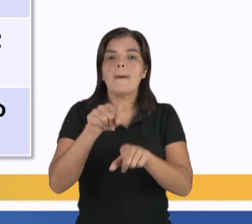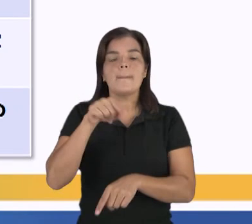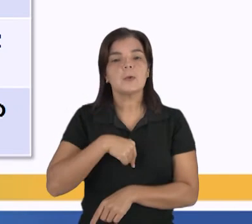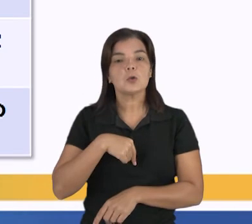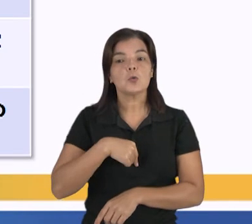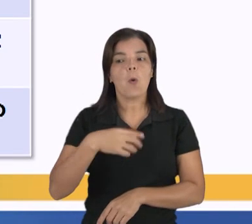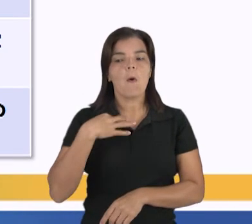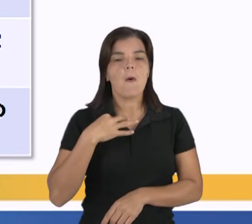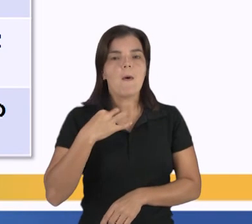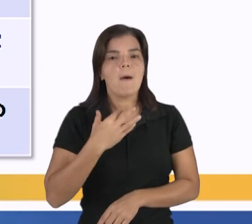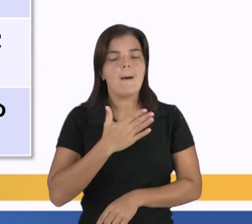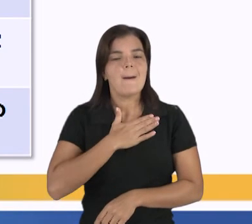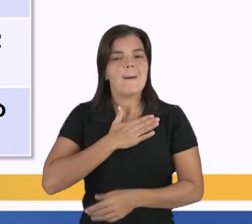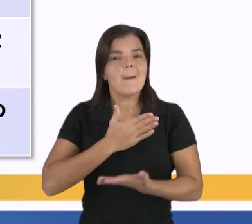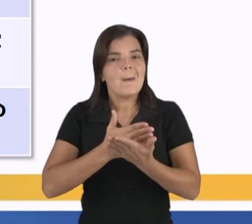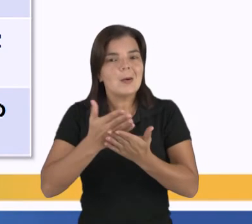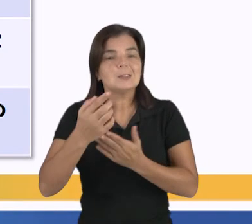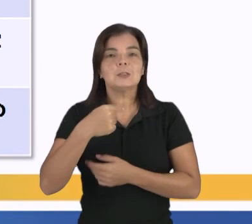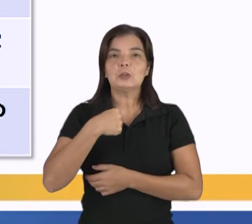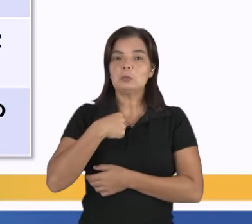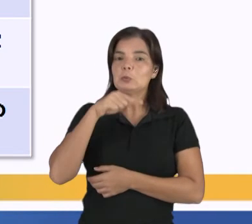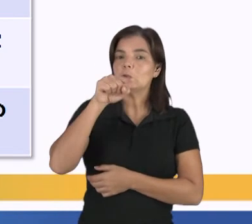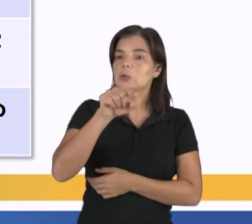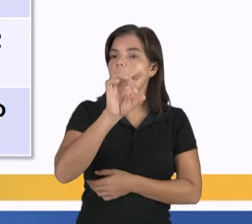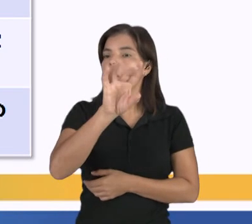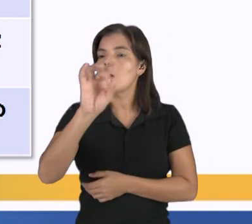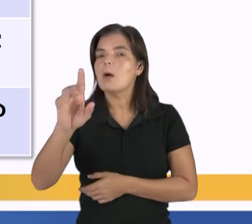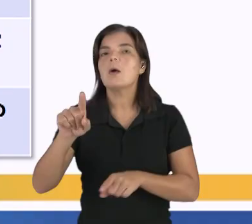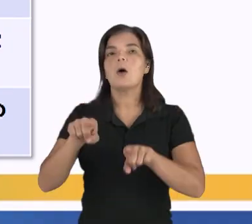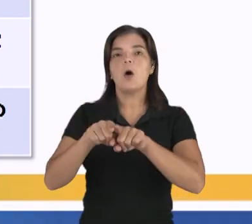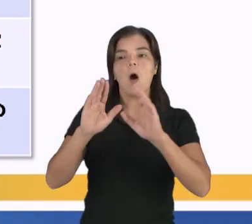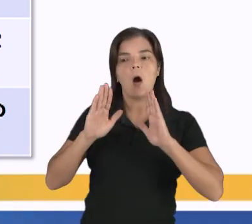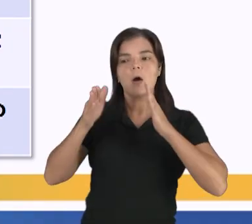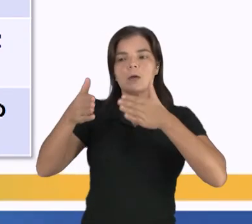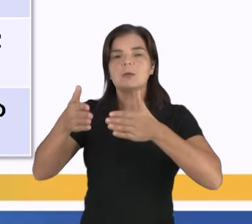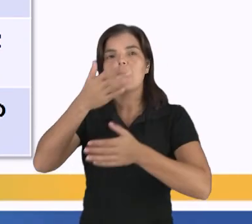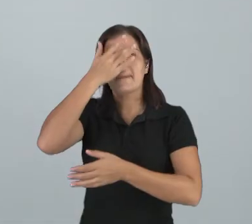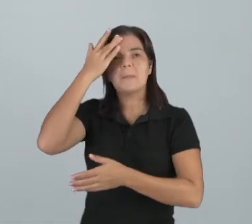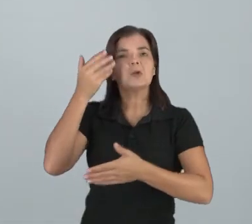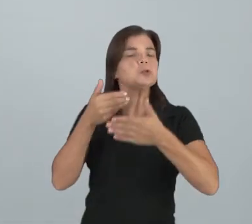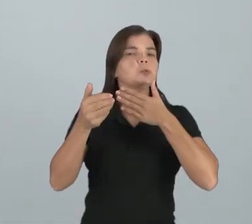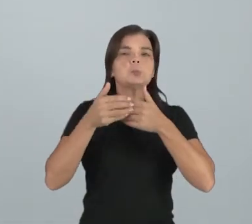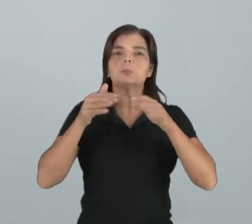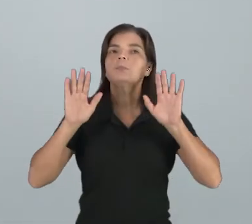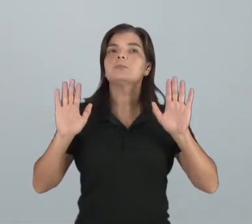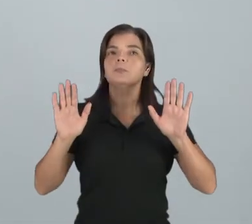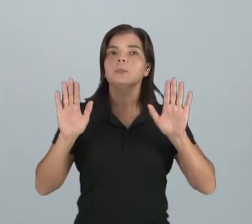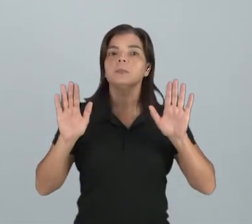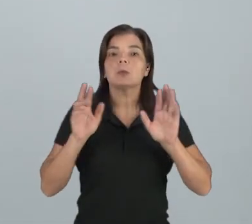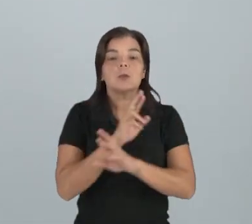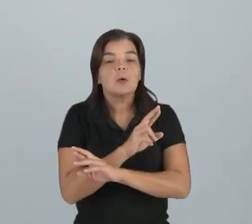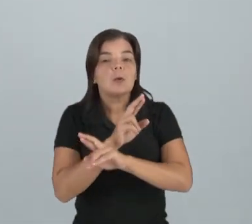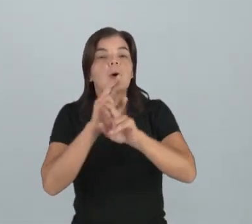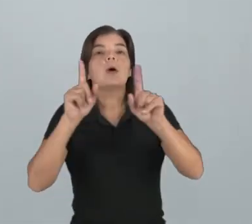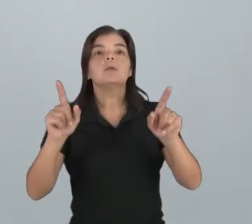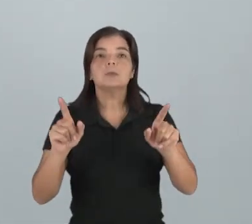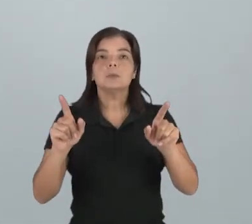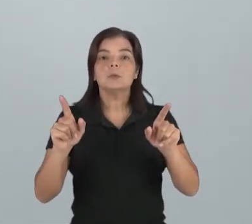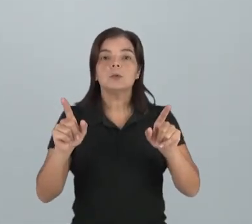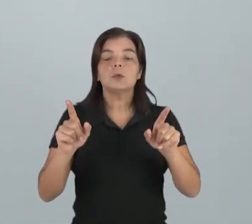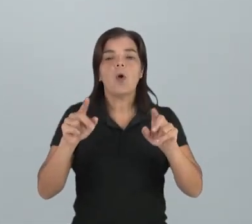você, partir de mim, partir de cada um, a iniciativa em direção ao outro, quem quer que seja, ao diferente,